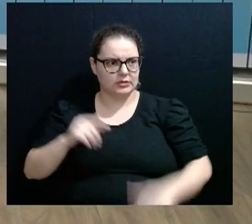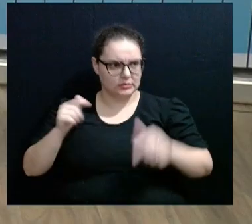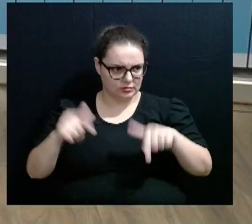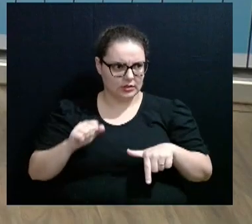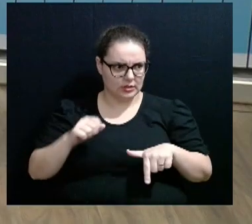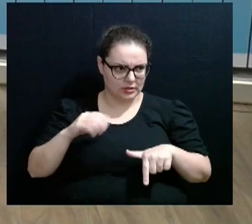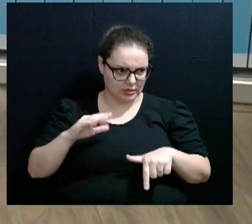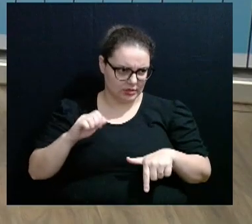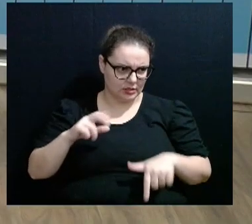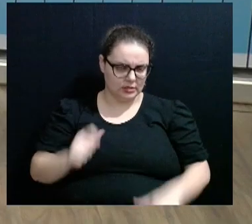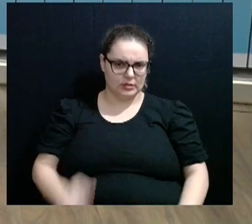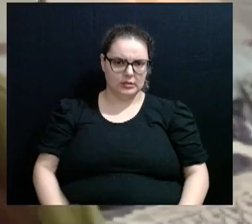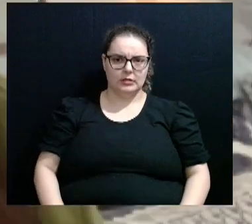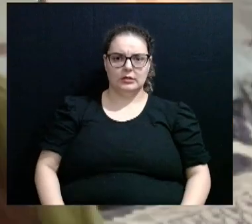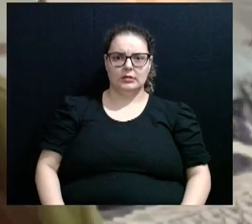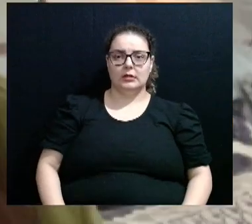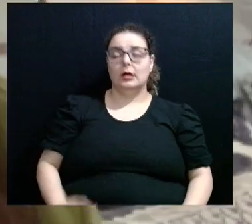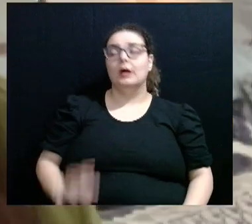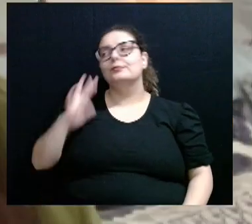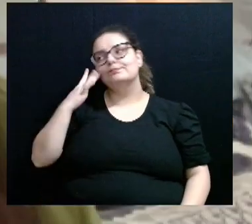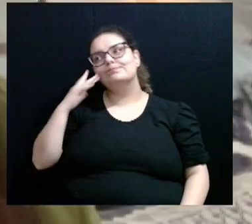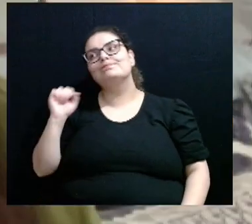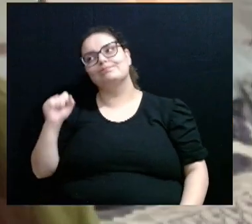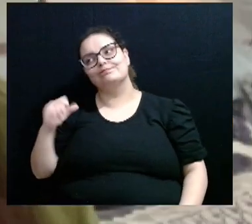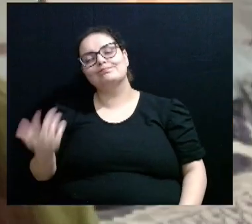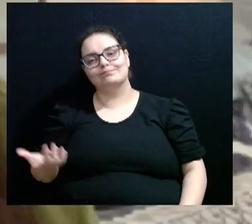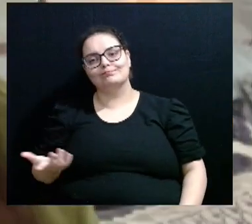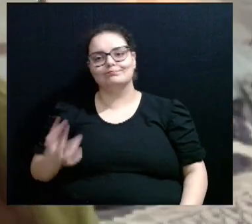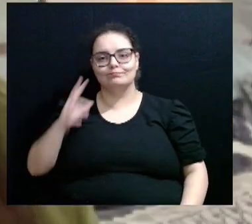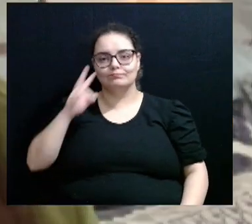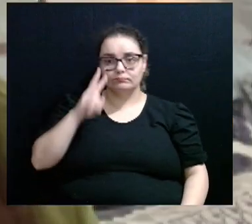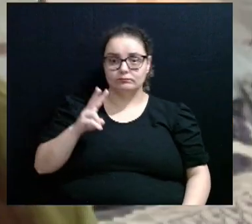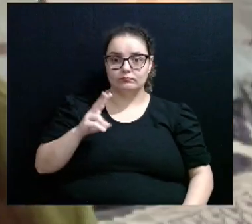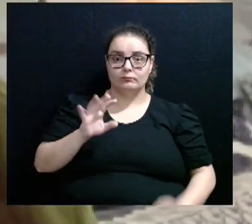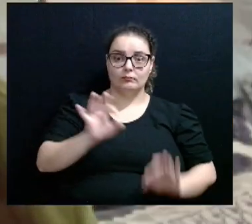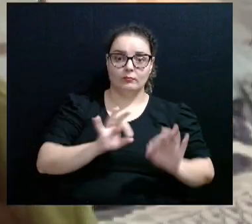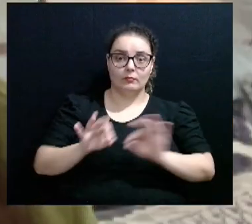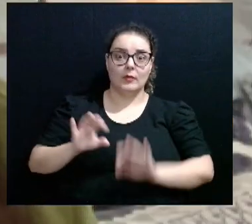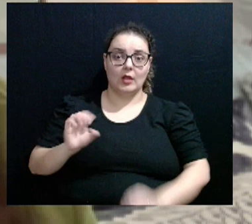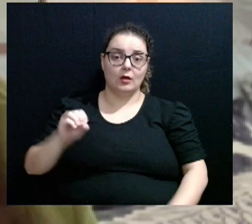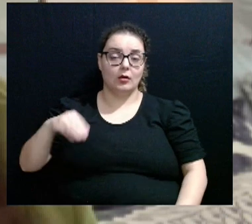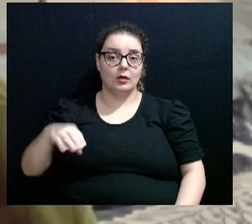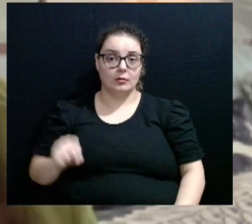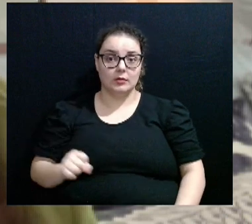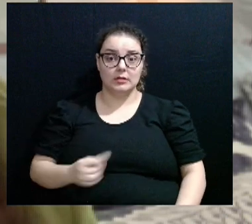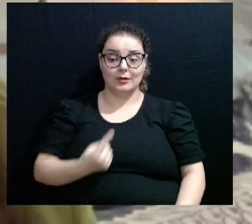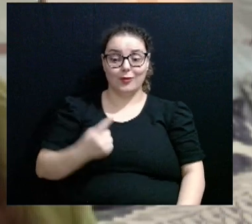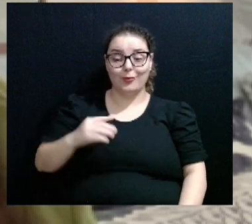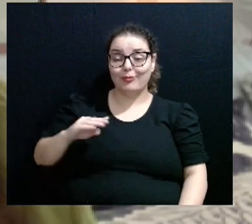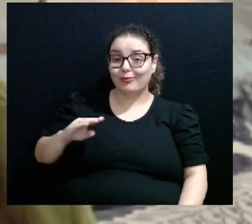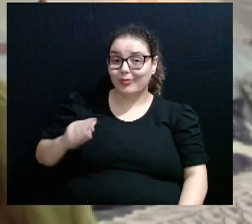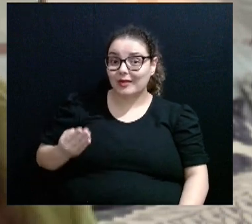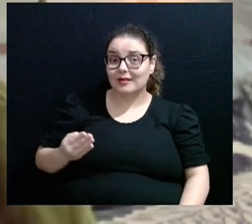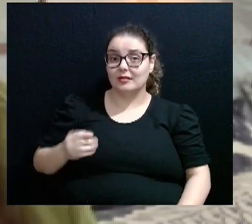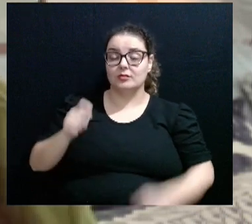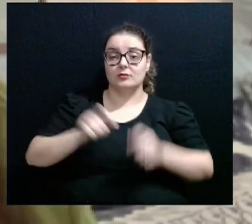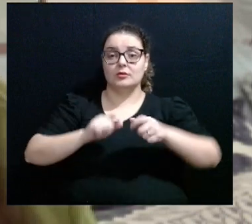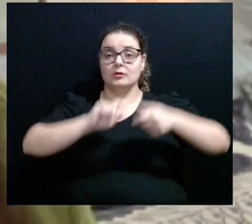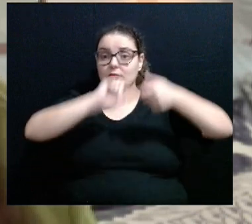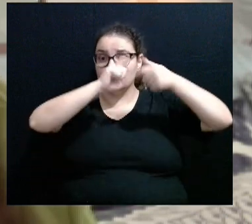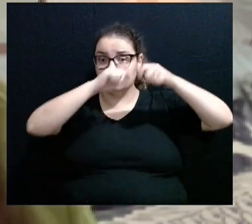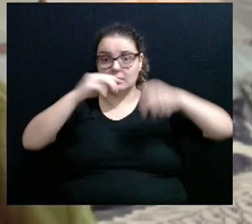Acho que sim, Gabriel. A gente vê hoje a Organização Mundial da Saúde fala que já tem 1 bilhão de pessoas, né, com transtornos mentais, então seja